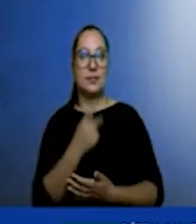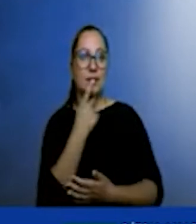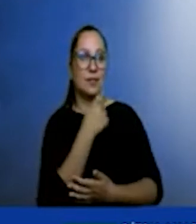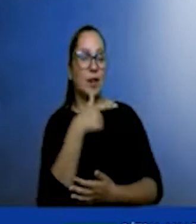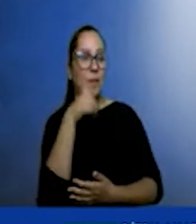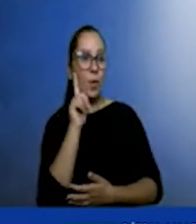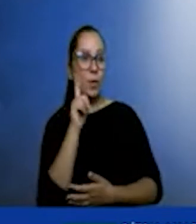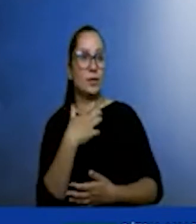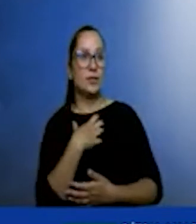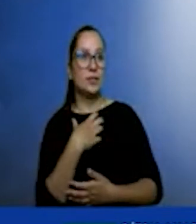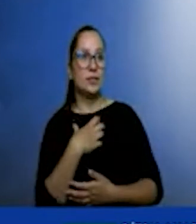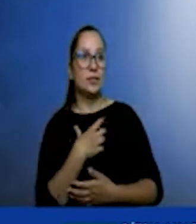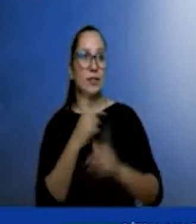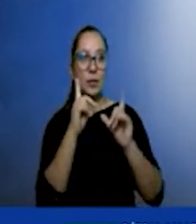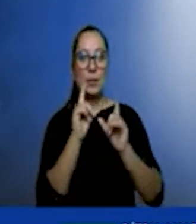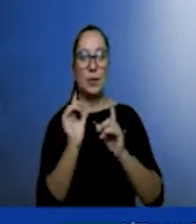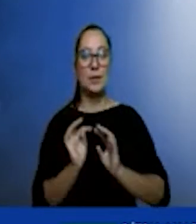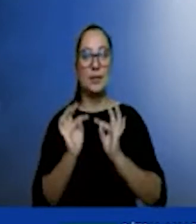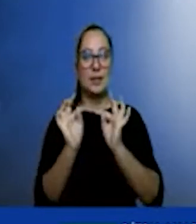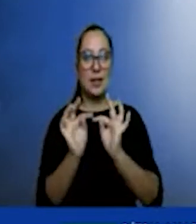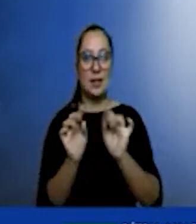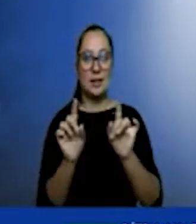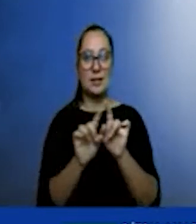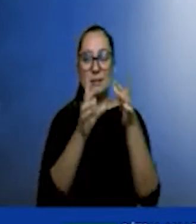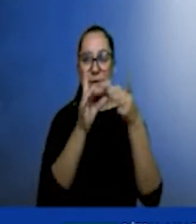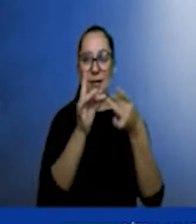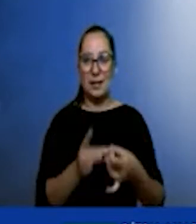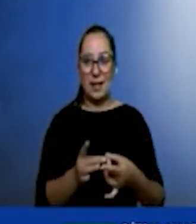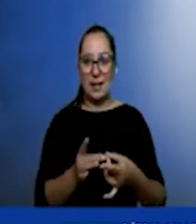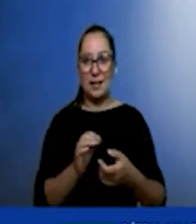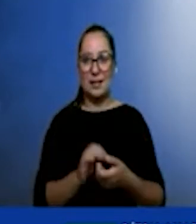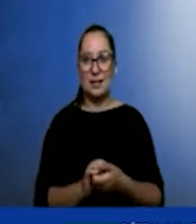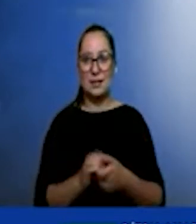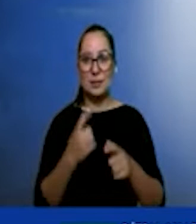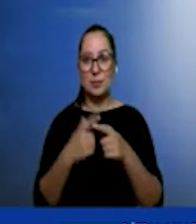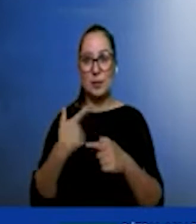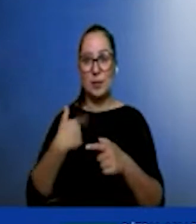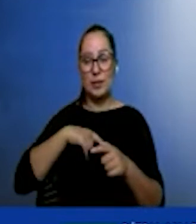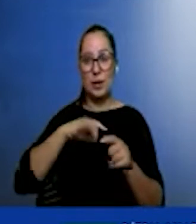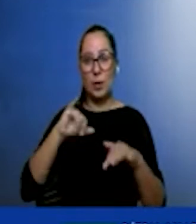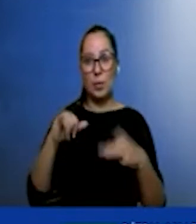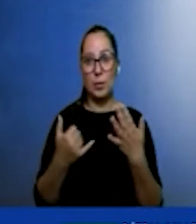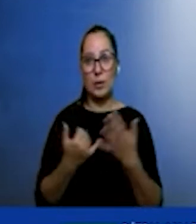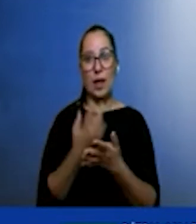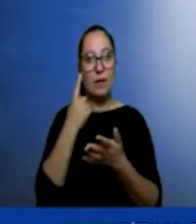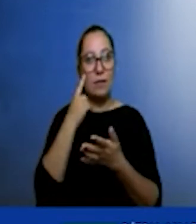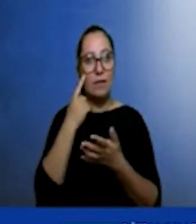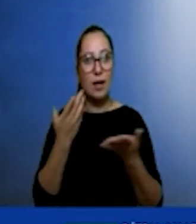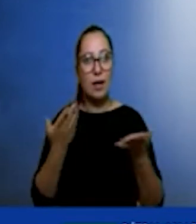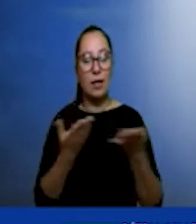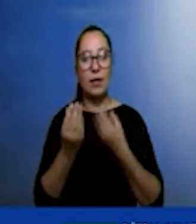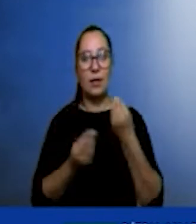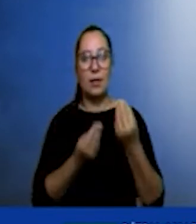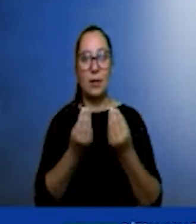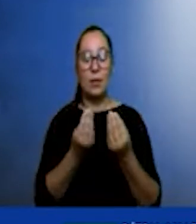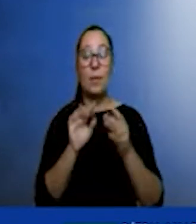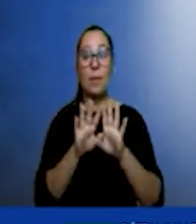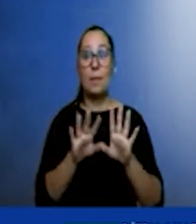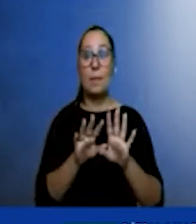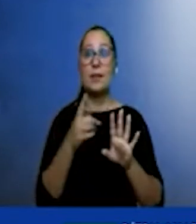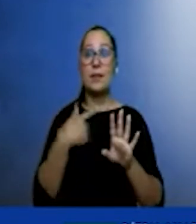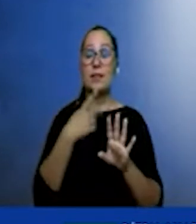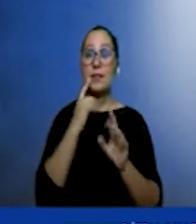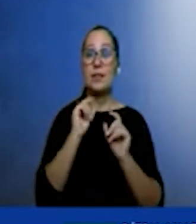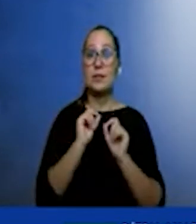muito menos técnica e muito menos detalhada, né, do que a gente está tendo a oportunidade de ver agora. Mas, essencialmente, o que a gente está falando é